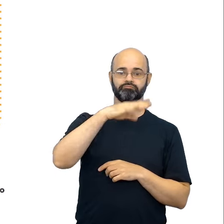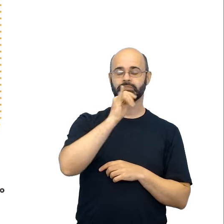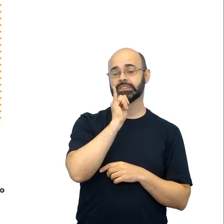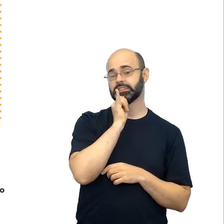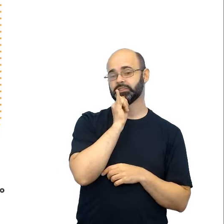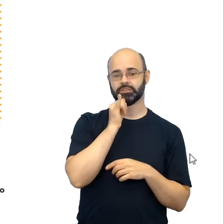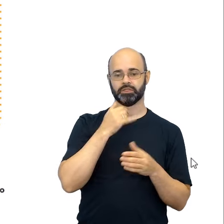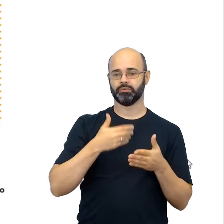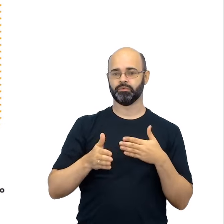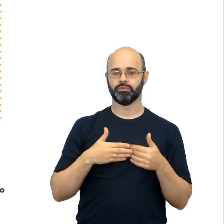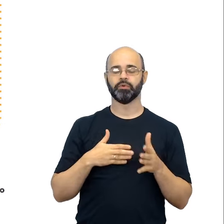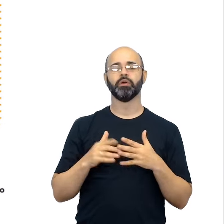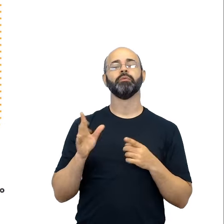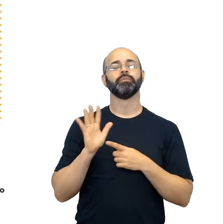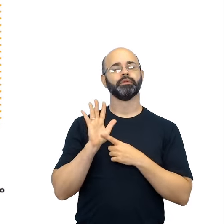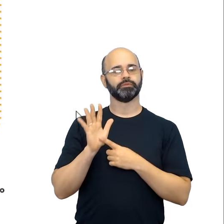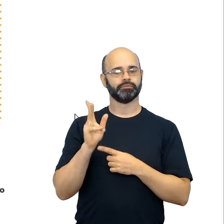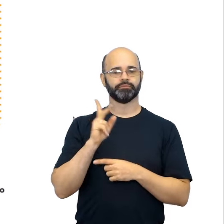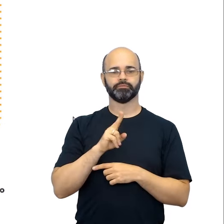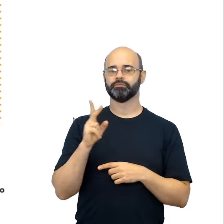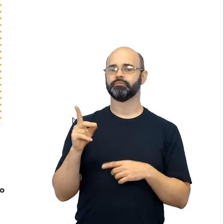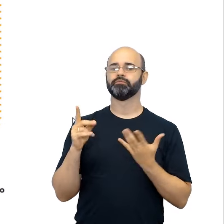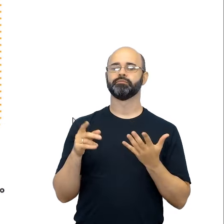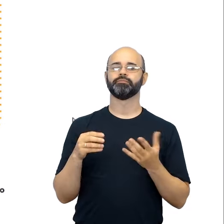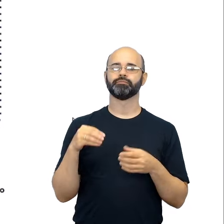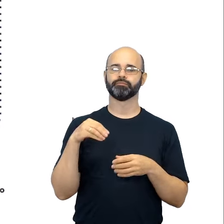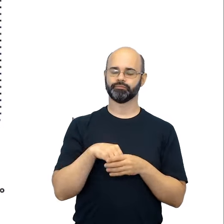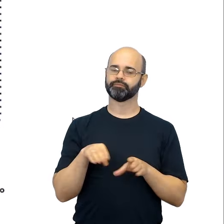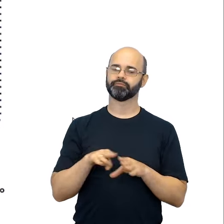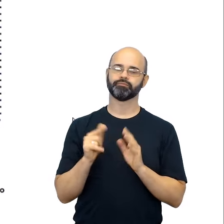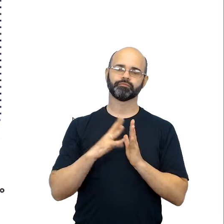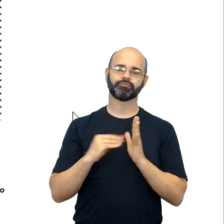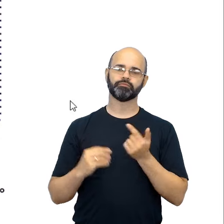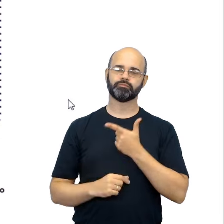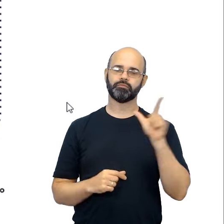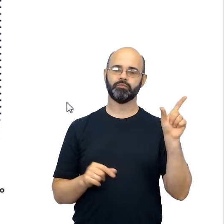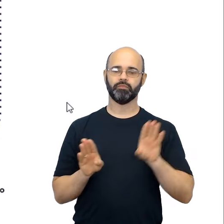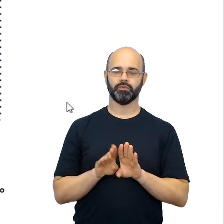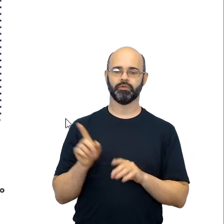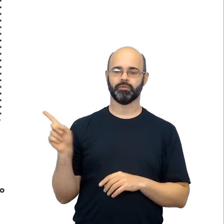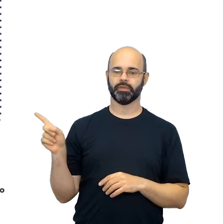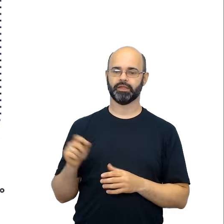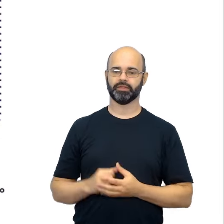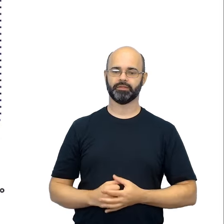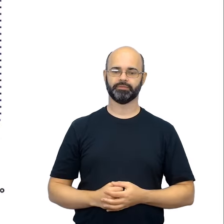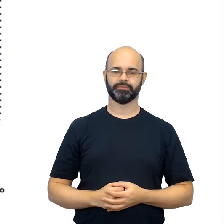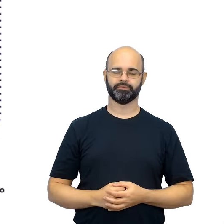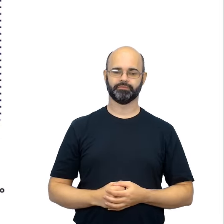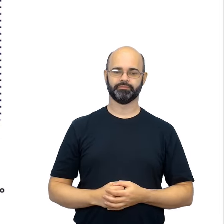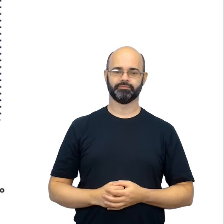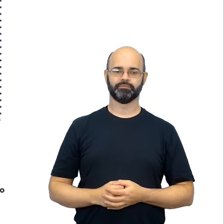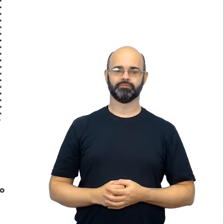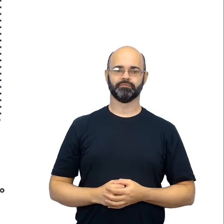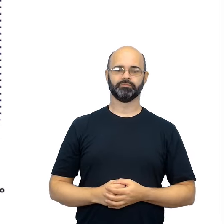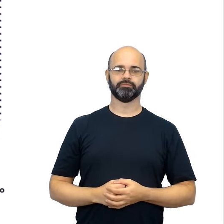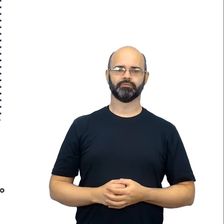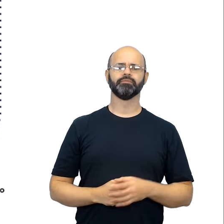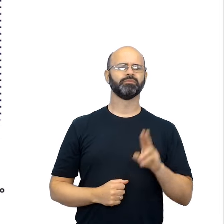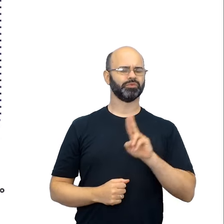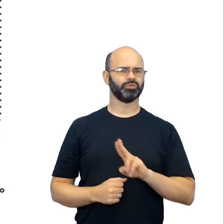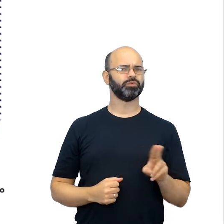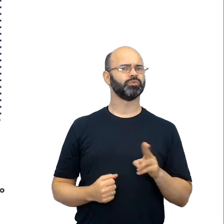mas apresenta os mesmos elementos estruturais. Podemos ir para um outro modelo, Márcia. Um outro modelo bastante utilizado, né,